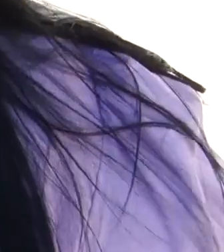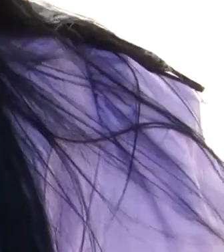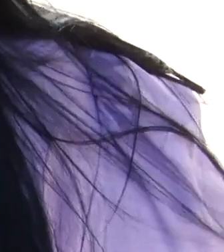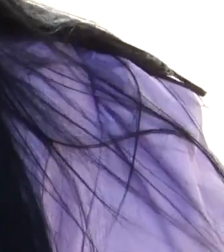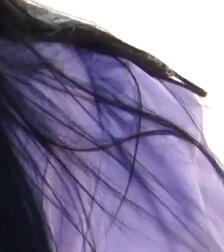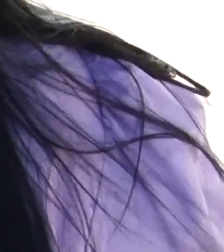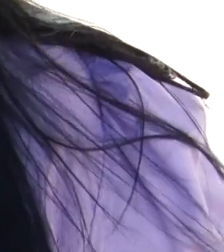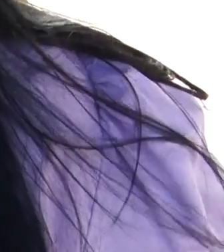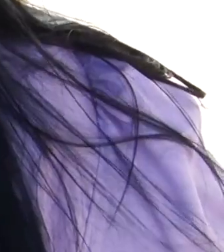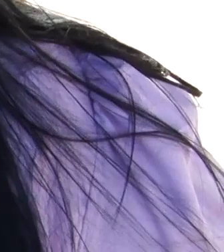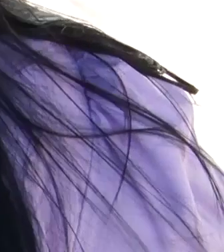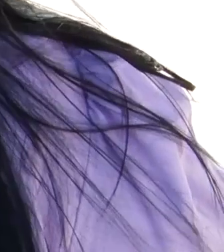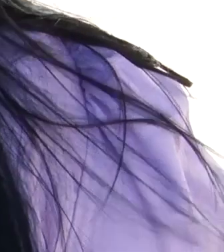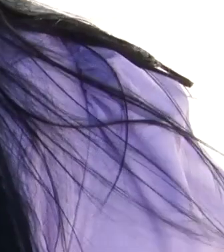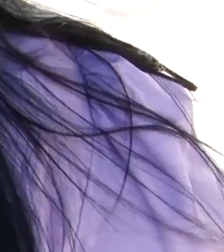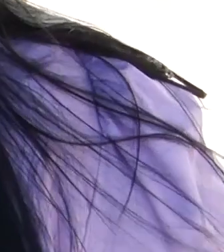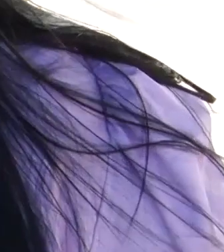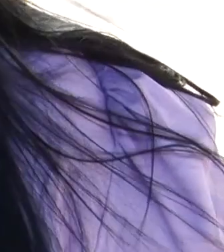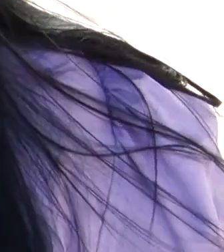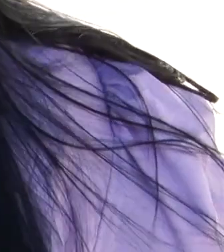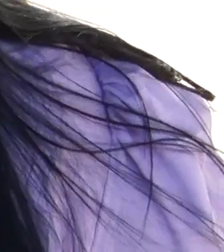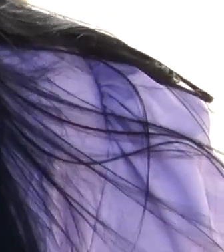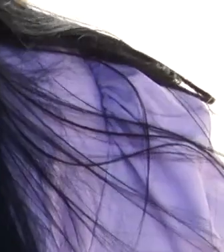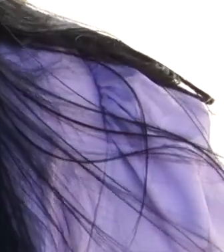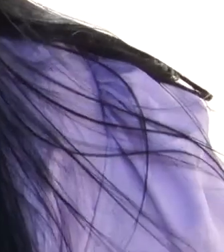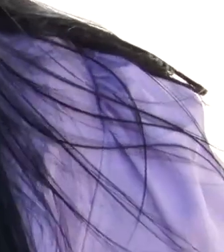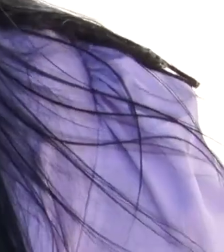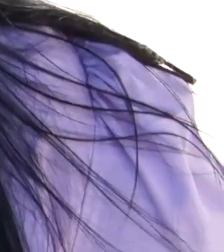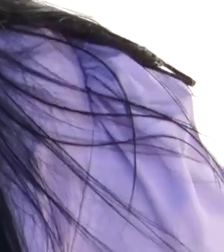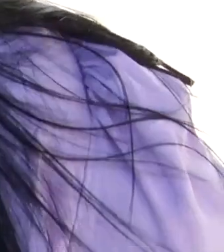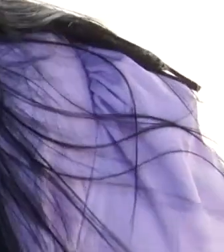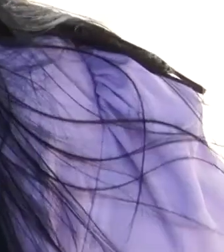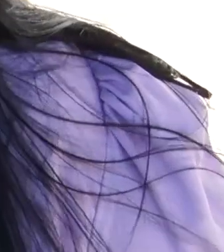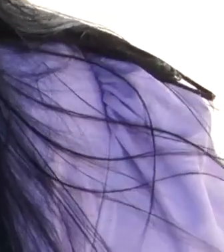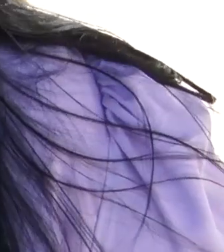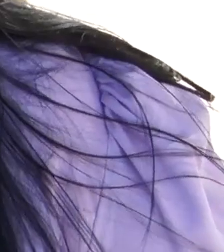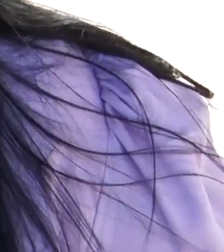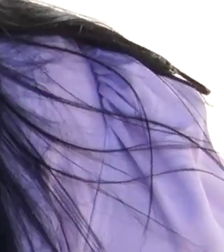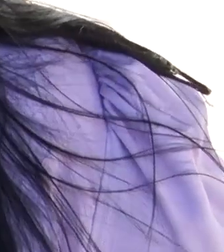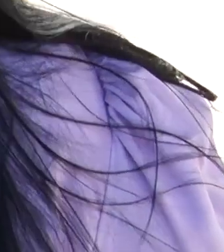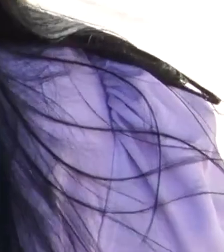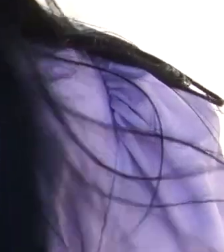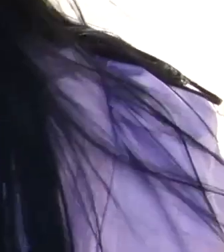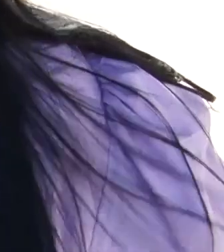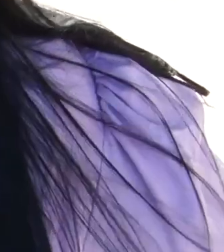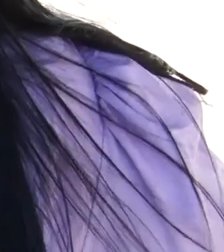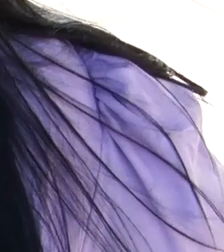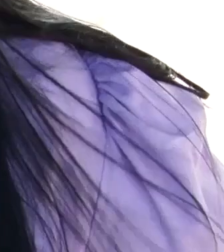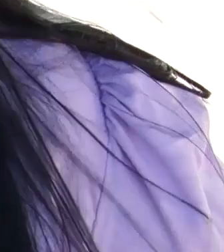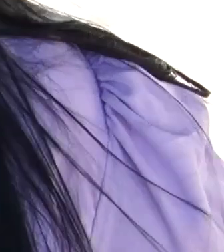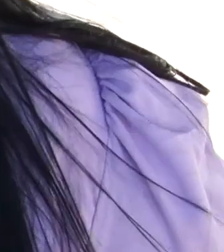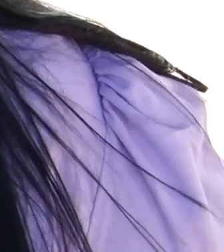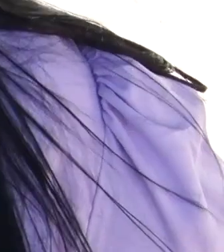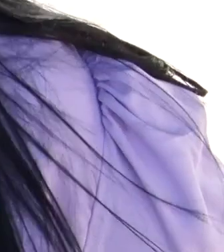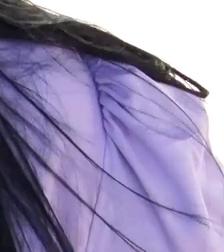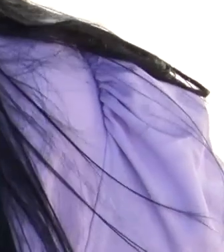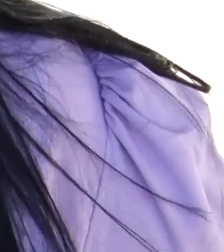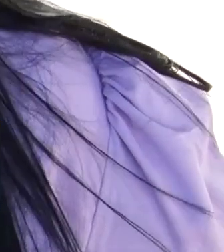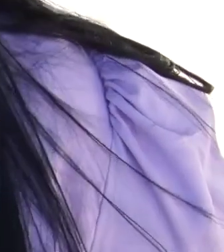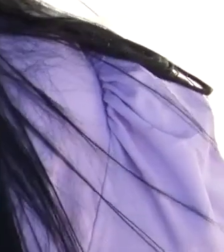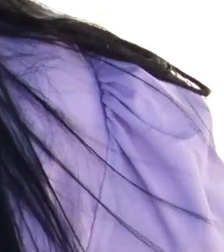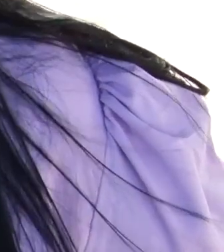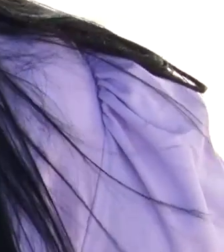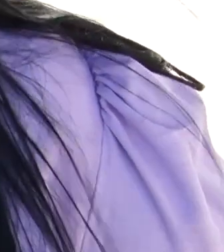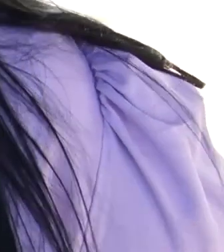né, características próprias da literatura, materiais específicos de durabilidade, né, específica para uma determinada faixa etária, até